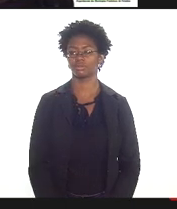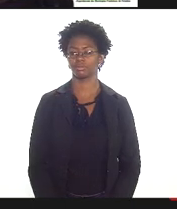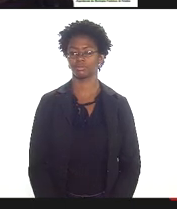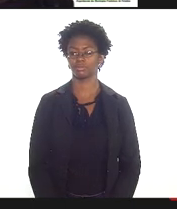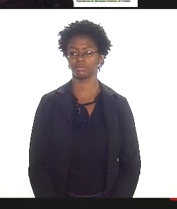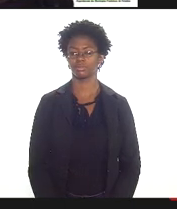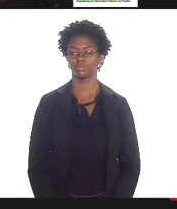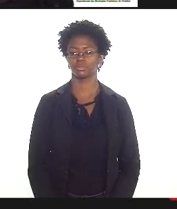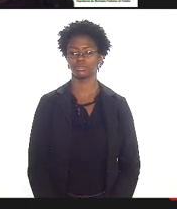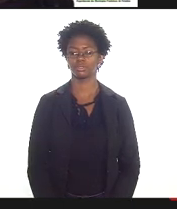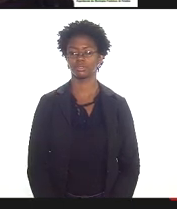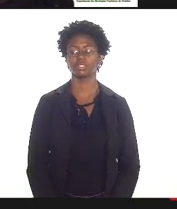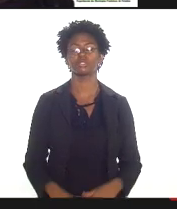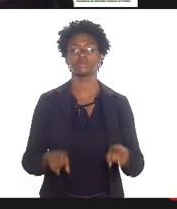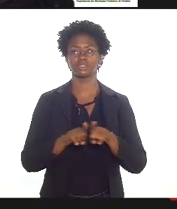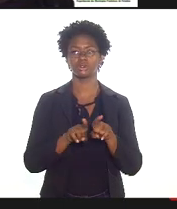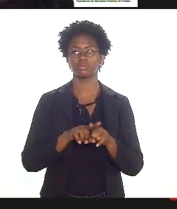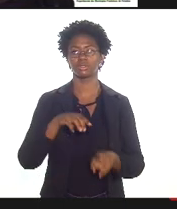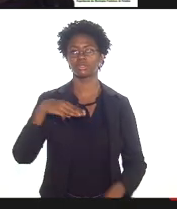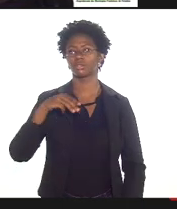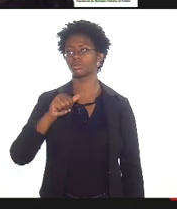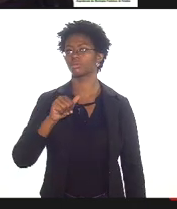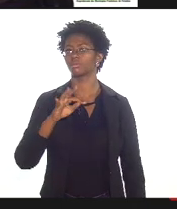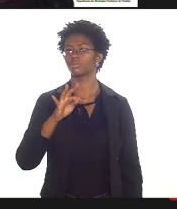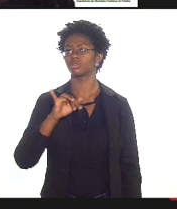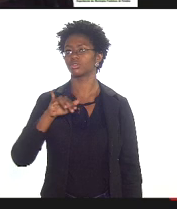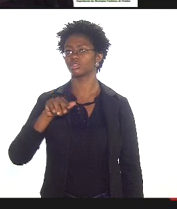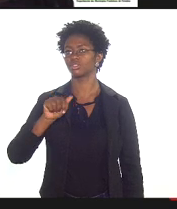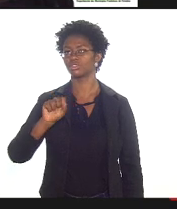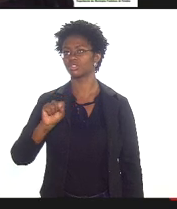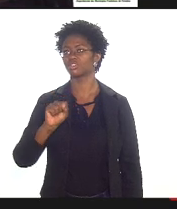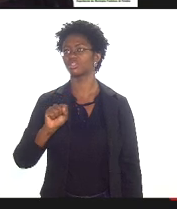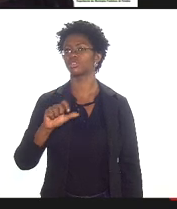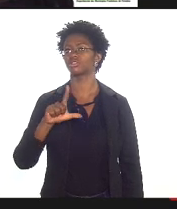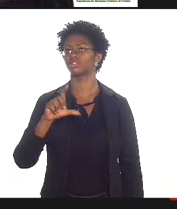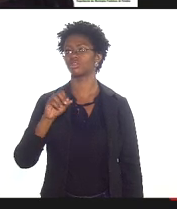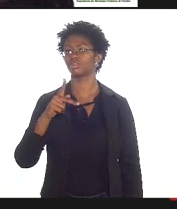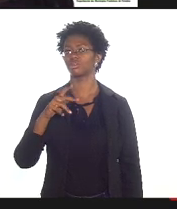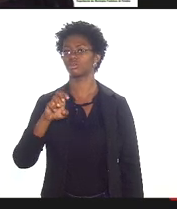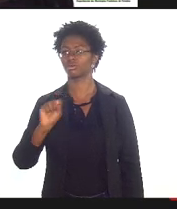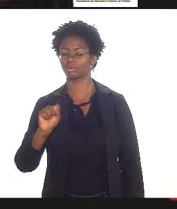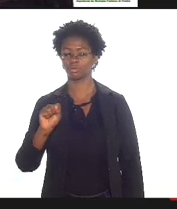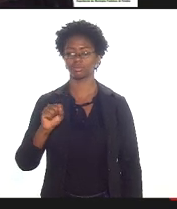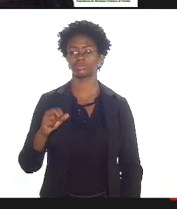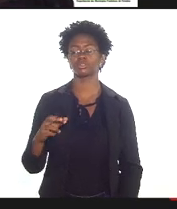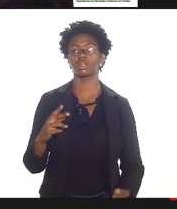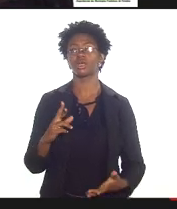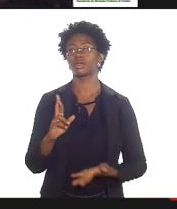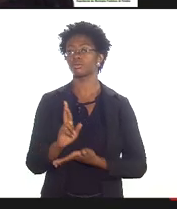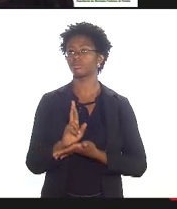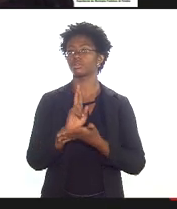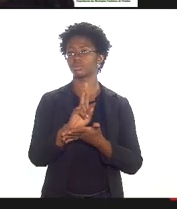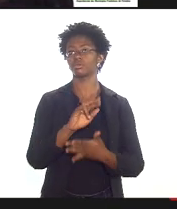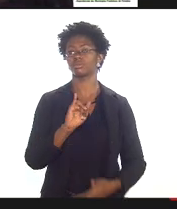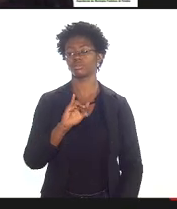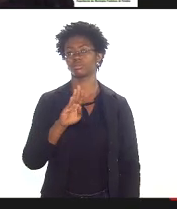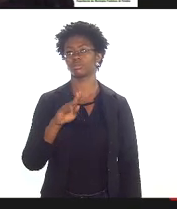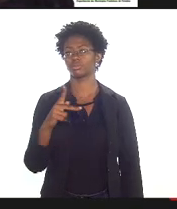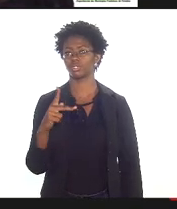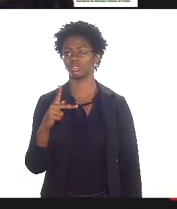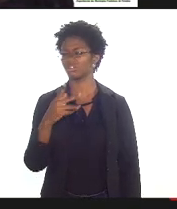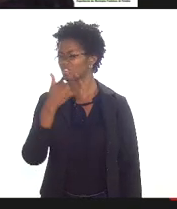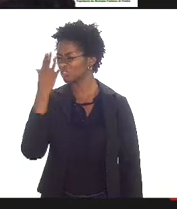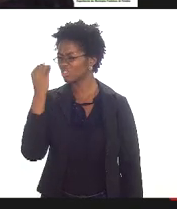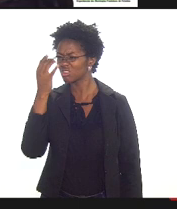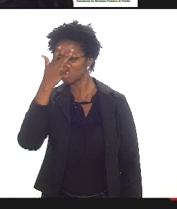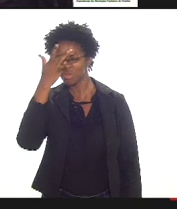E o Matias Lopes, representando aí o IBP. Esqueci de alguém,